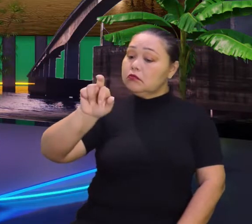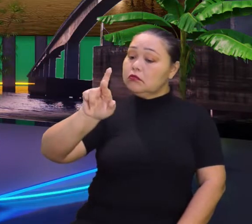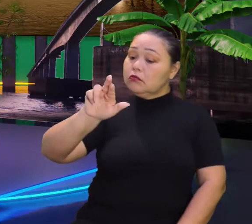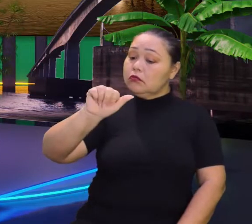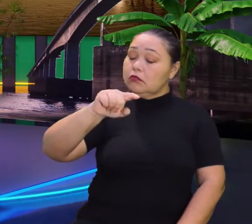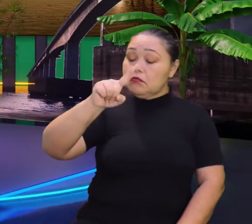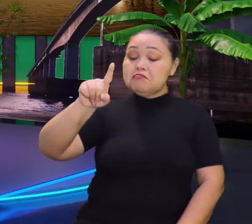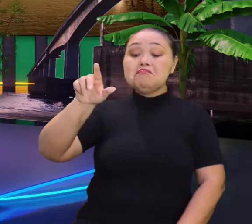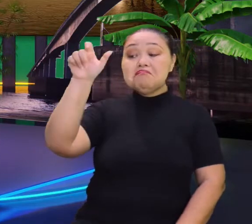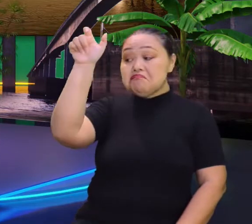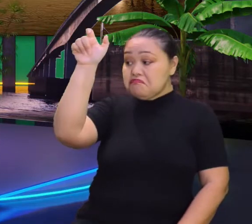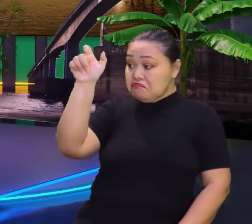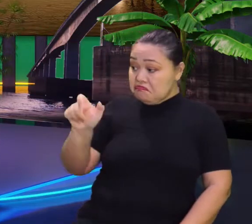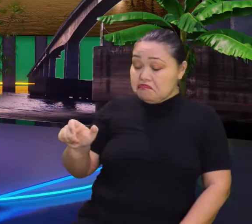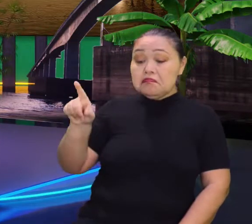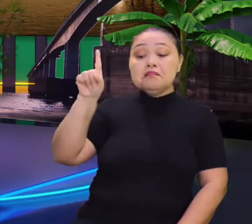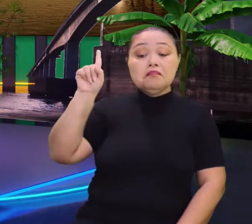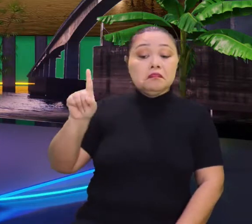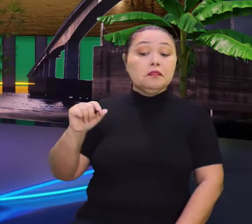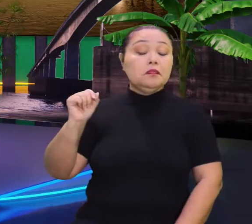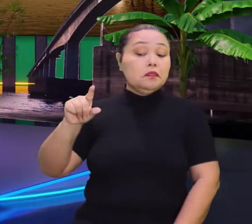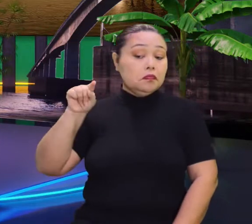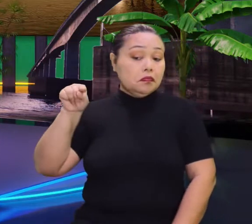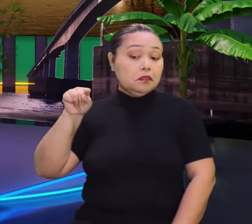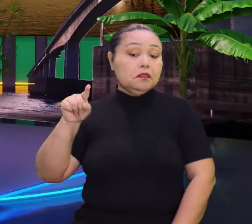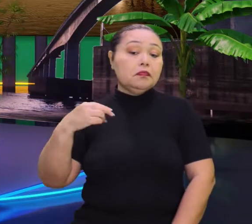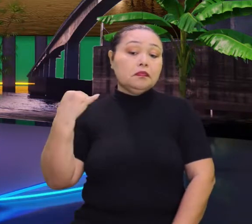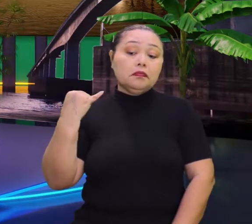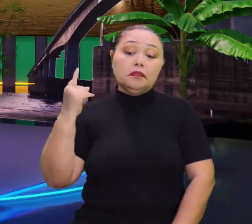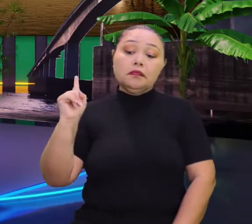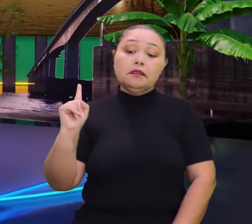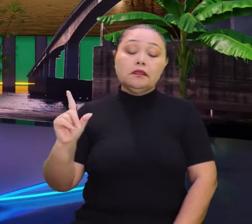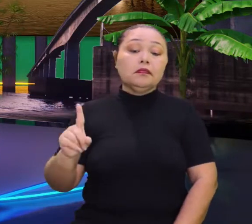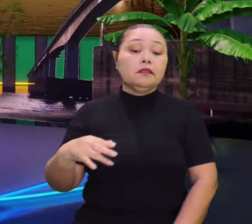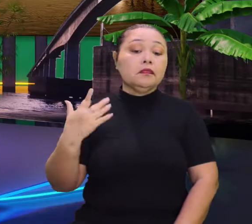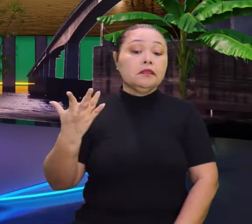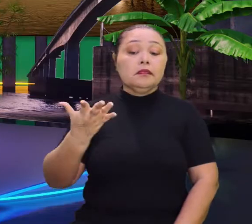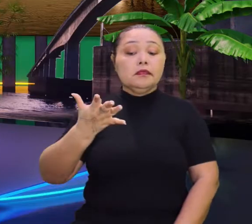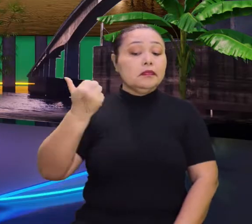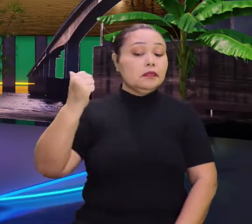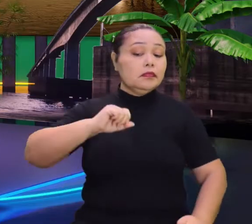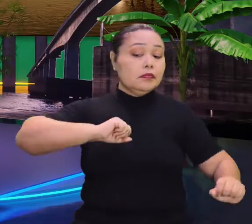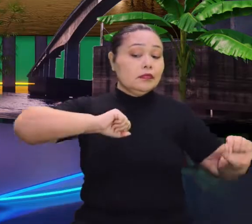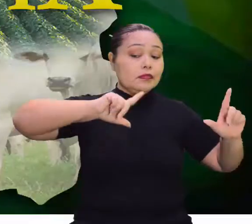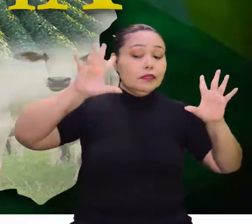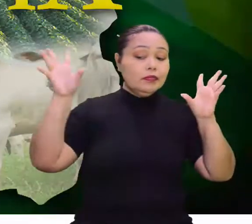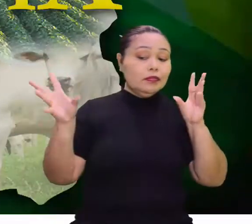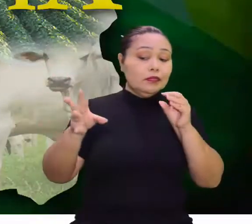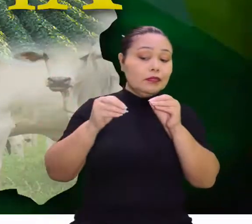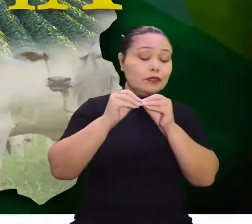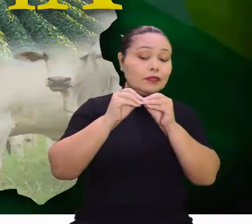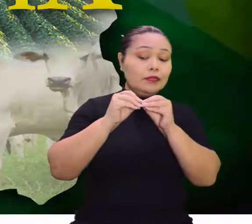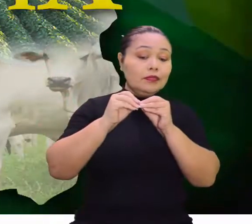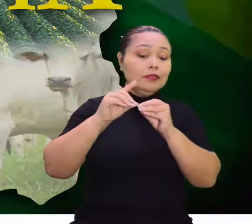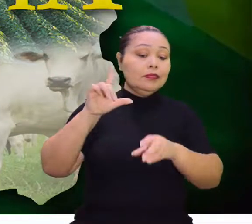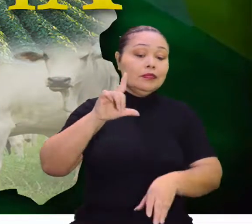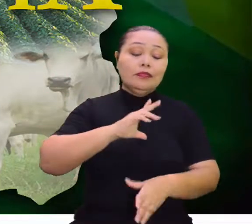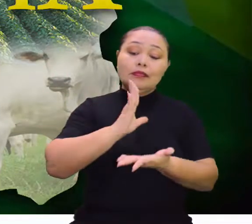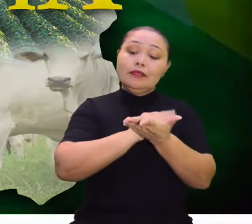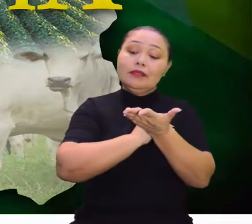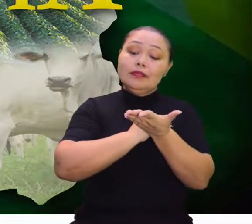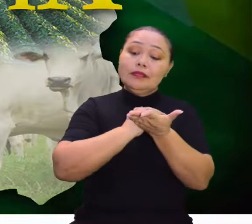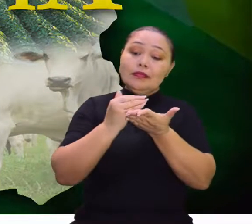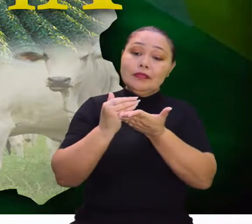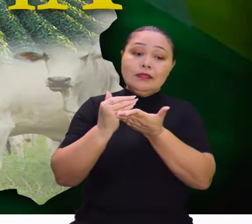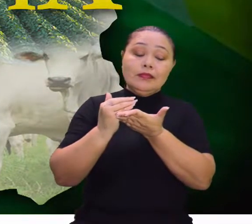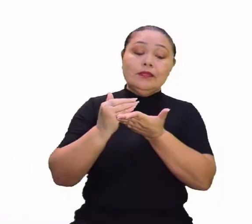grande diplomata brasileiro. Muito bem. Sem sombra de dúvidas. Ok? Ok. Então, vamos lá para o nosso resumão, vamos lá na tela. Já até começou,